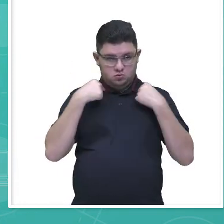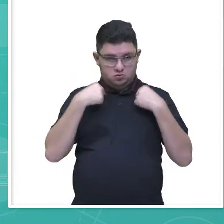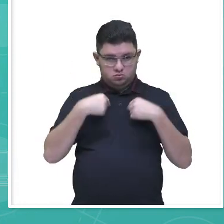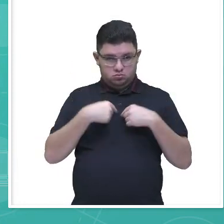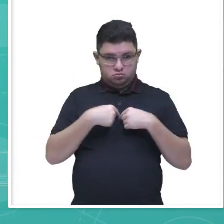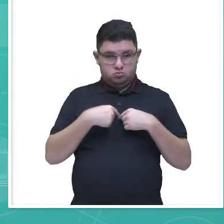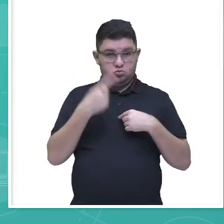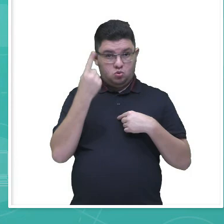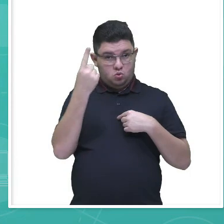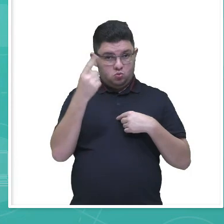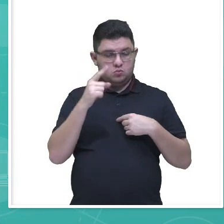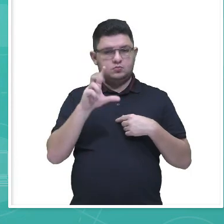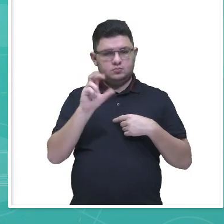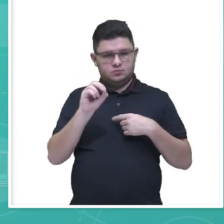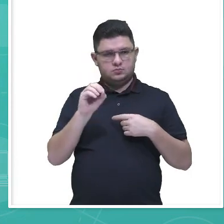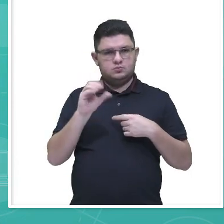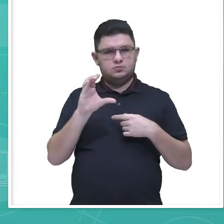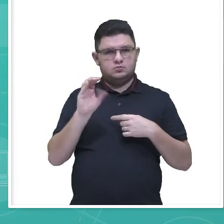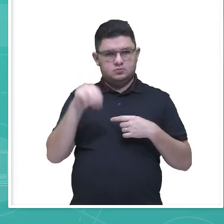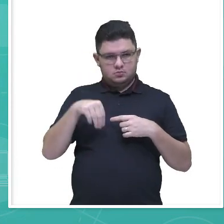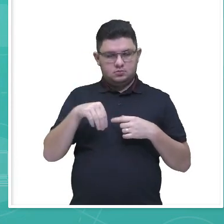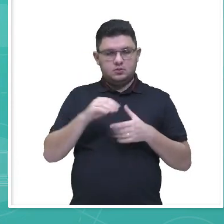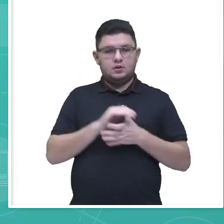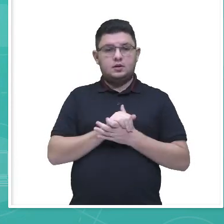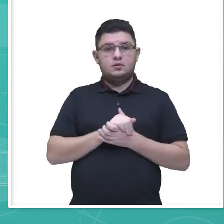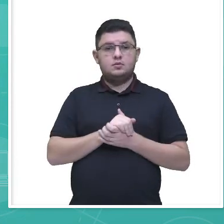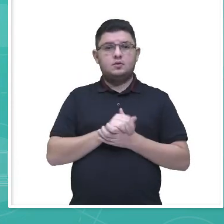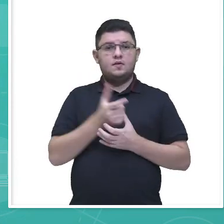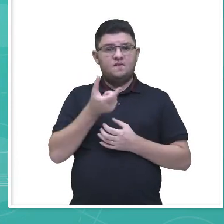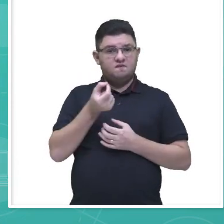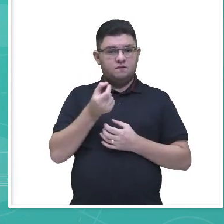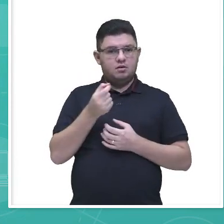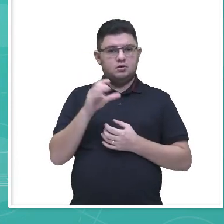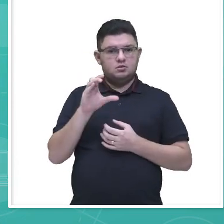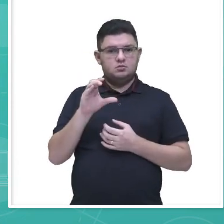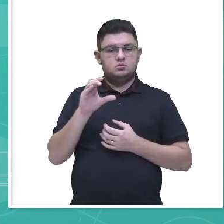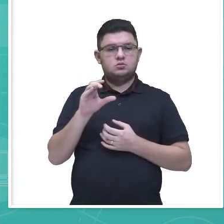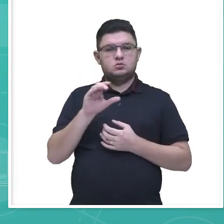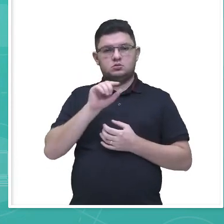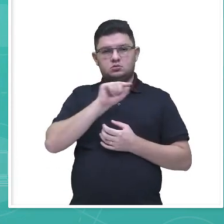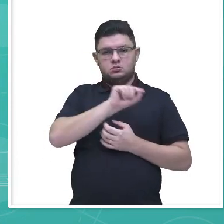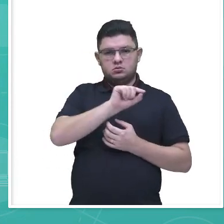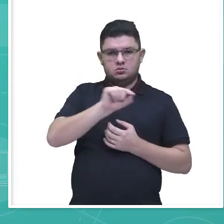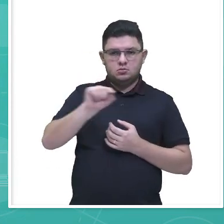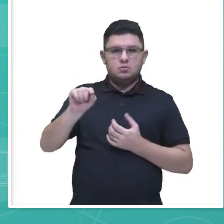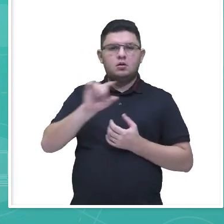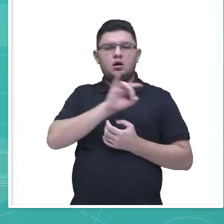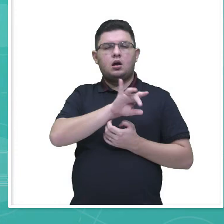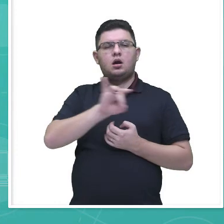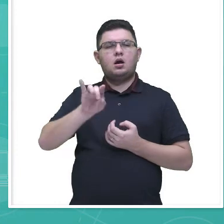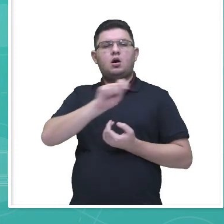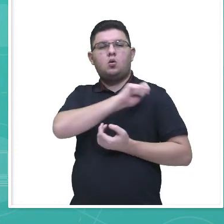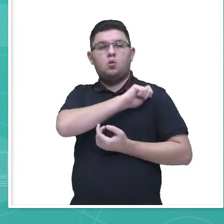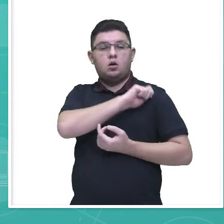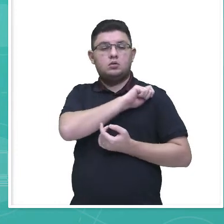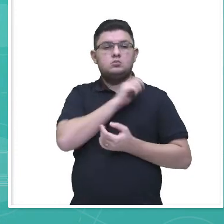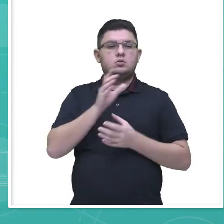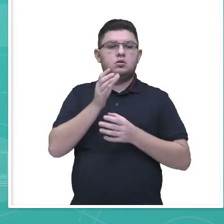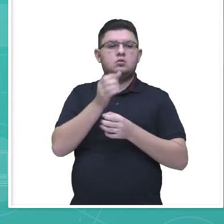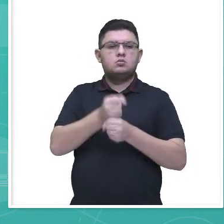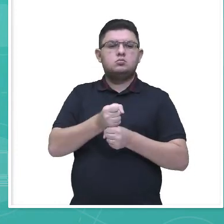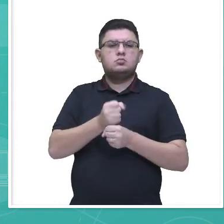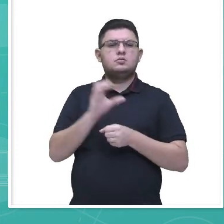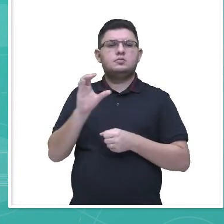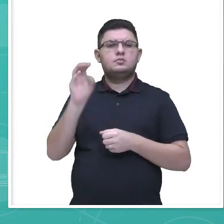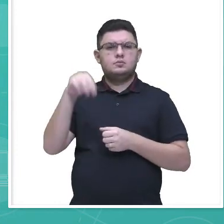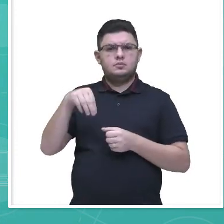50 centímetros, 20 alças, né, para cada aluno, 20 alças, quantos centímetros